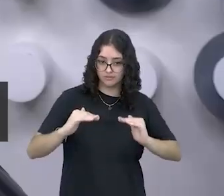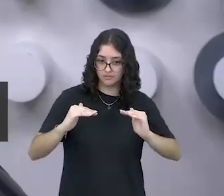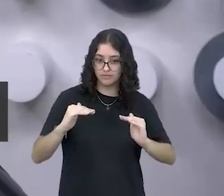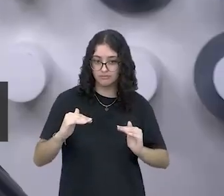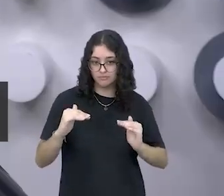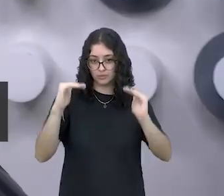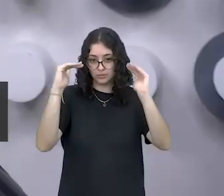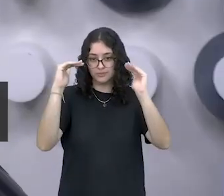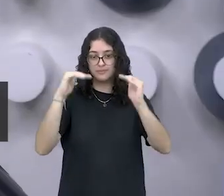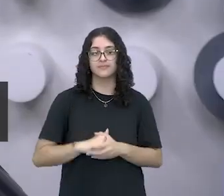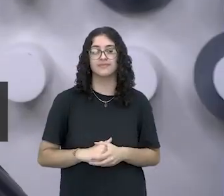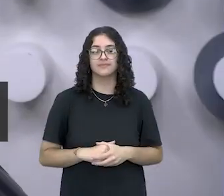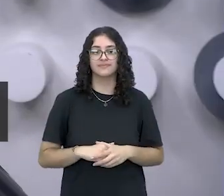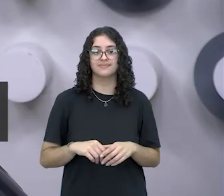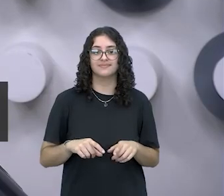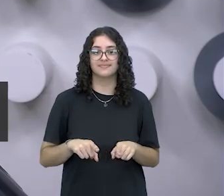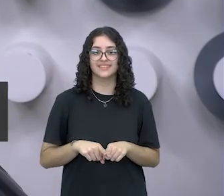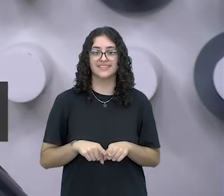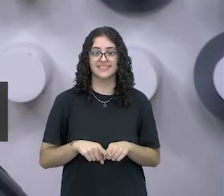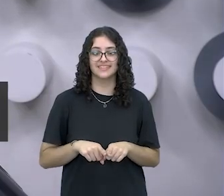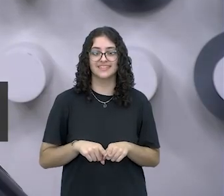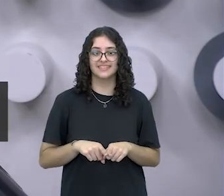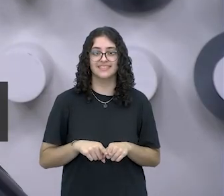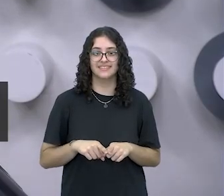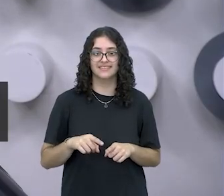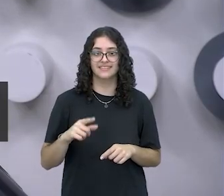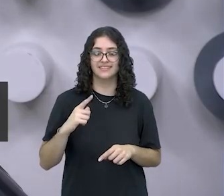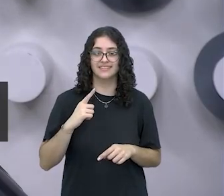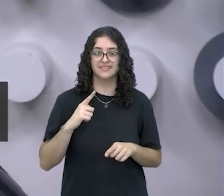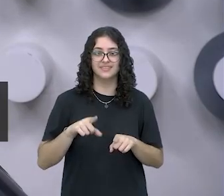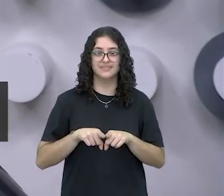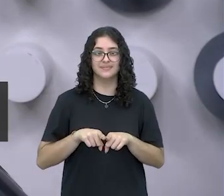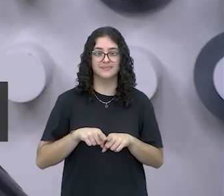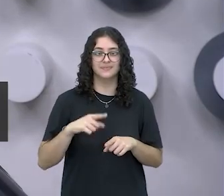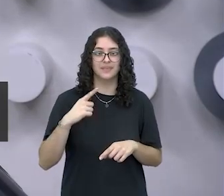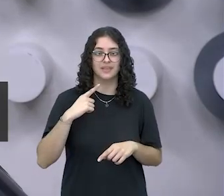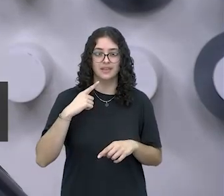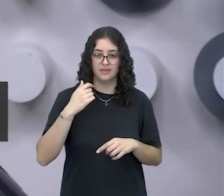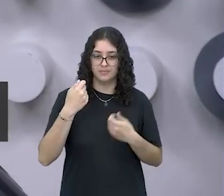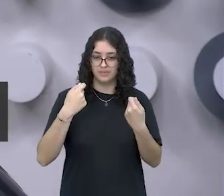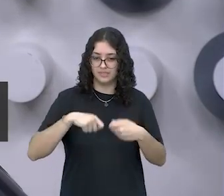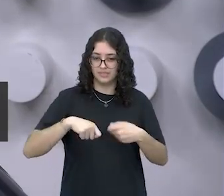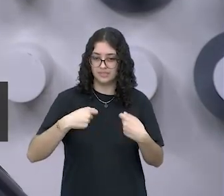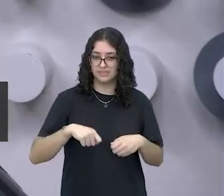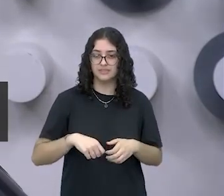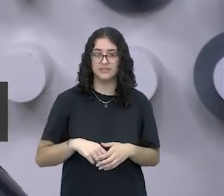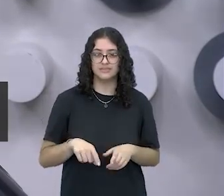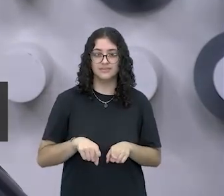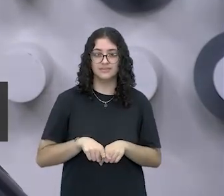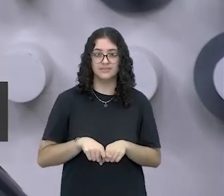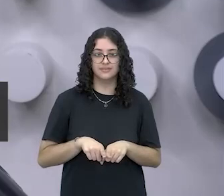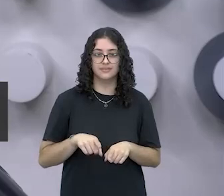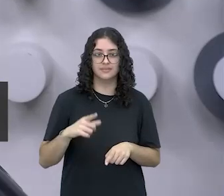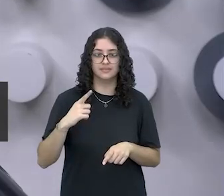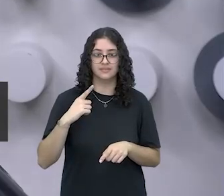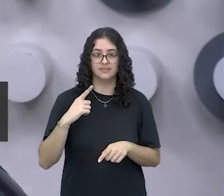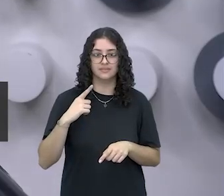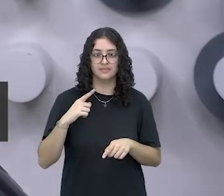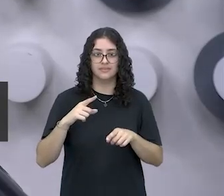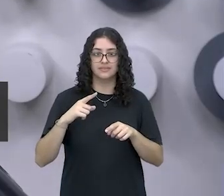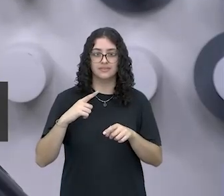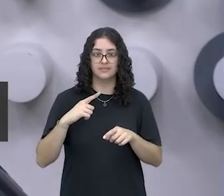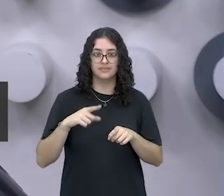quando você fala, por exemplo, essa questão do controle, né, do desejo, da necessidade, linka muito bem com a concepção de consumo e